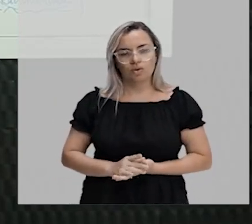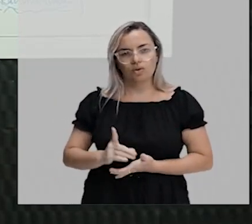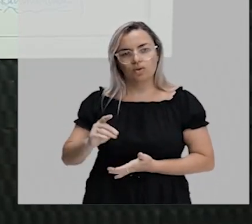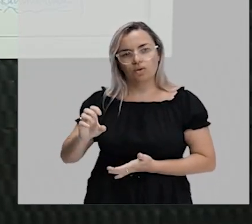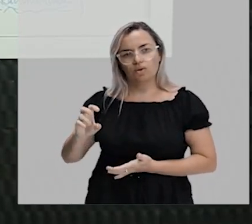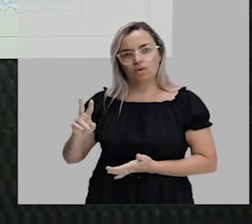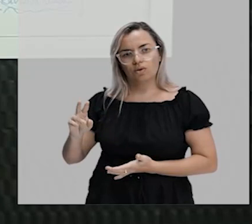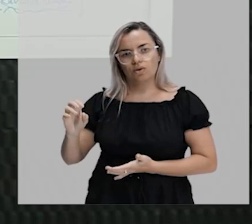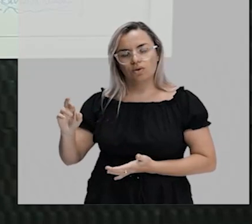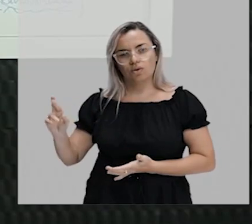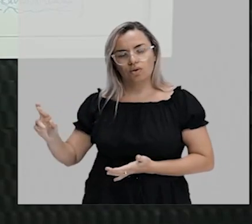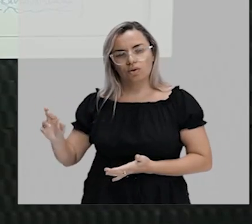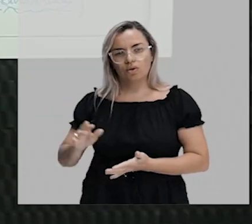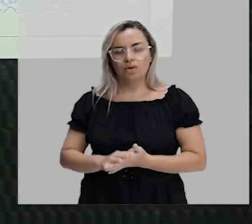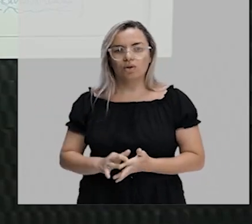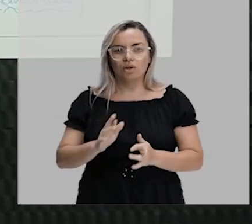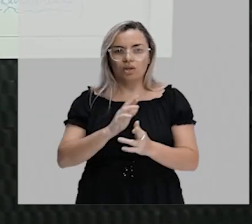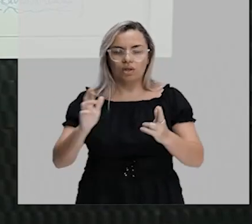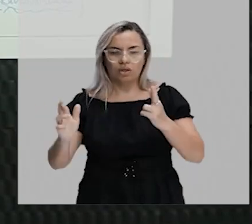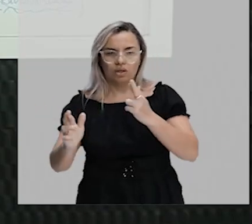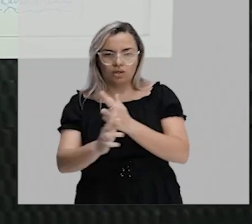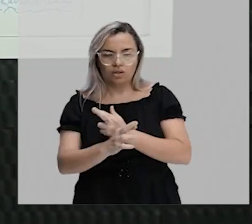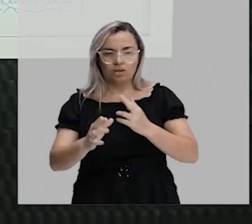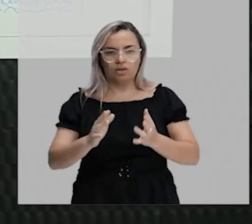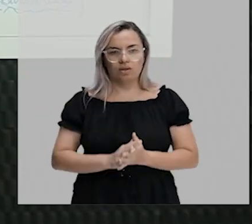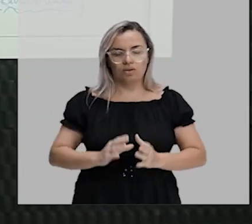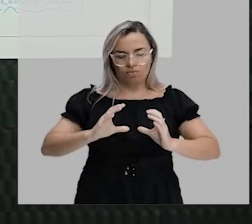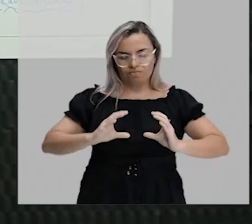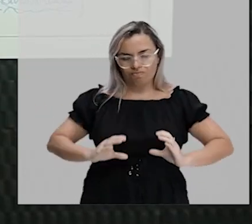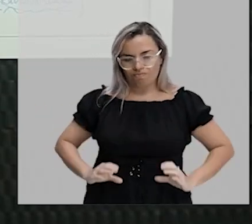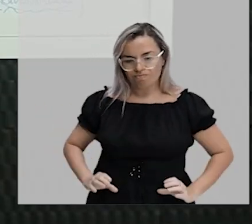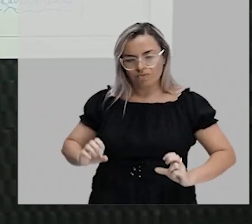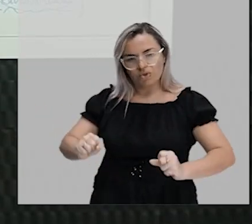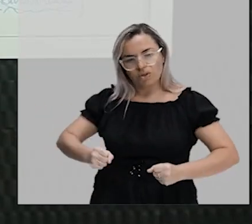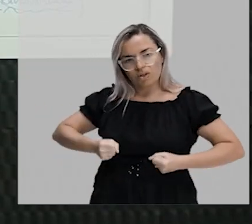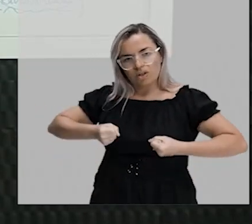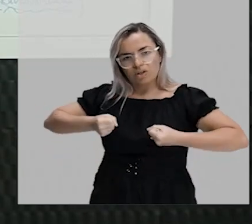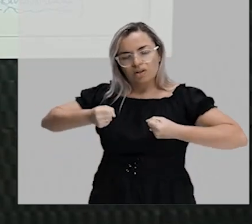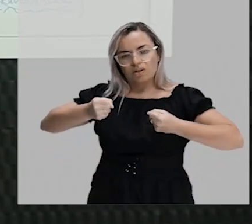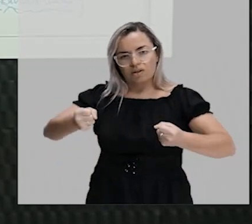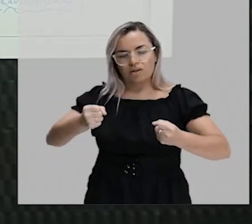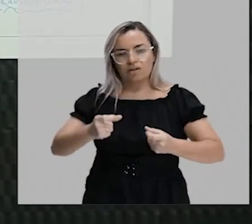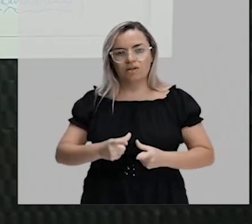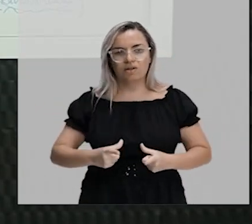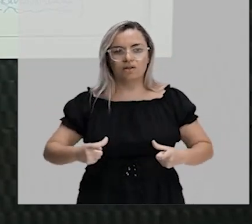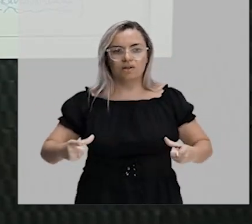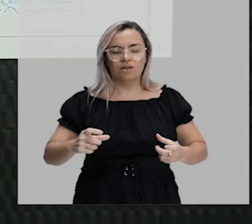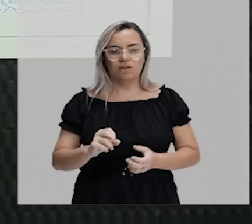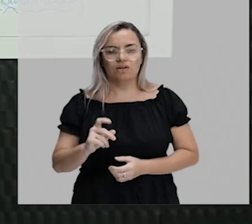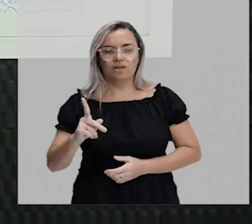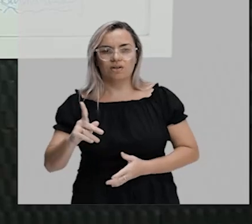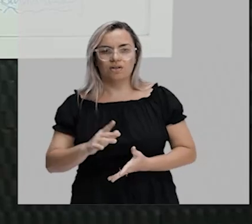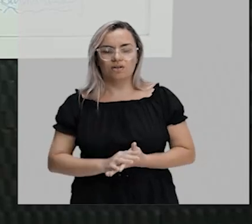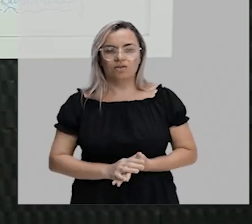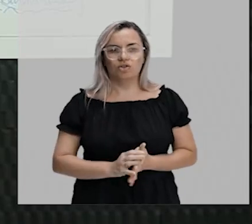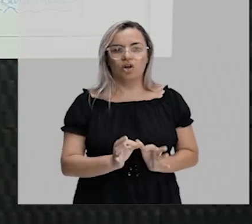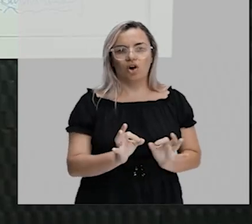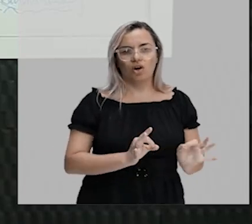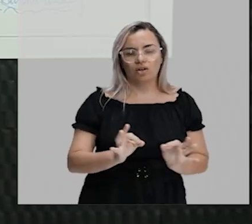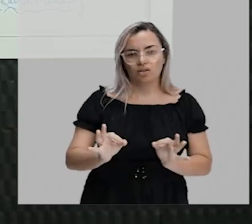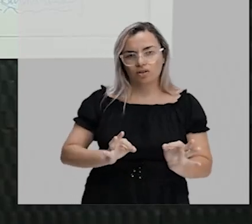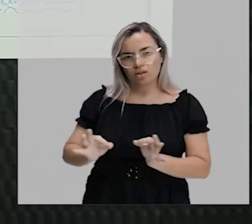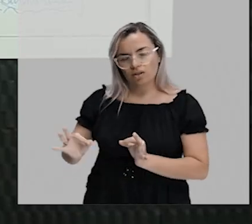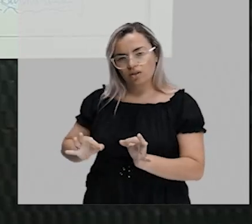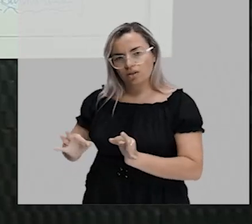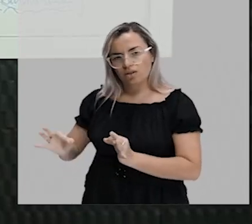enquanto elemento comportamental, ele tem um poder muito maior, okay, de regulação